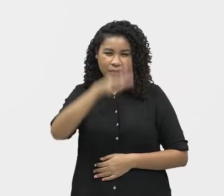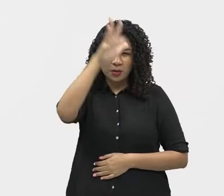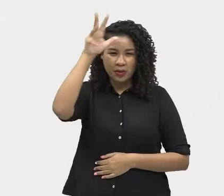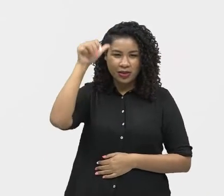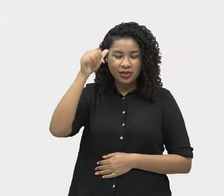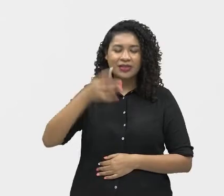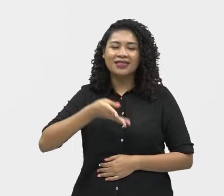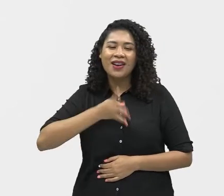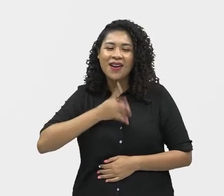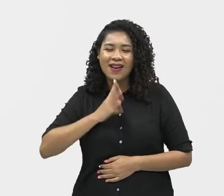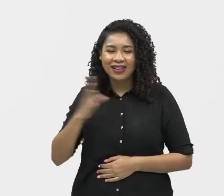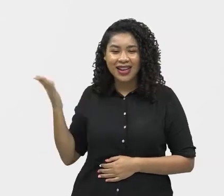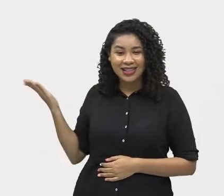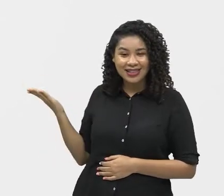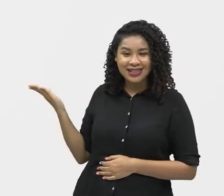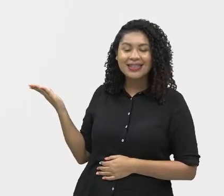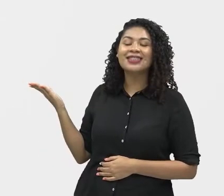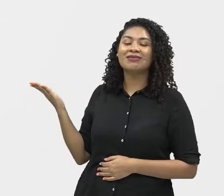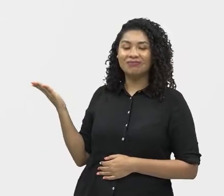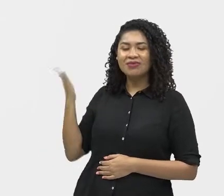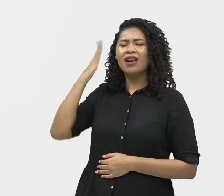esse festival, que ele é muito